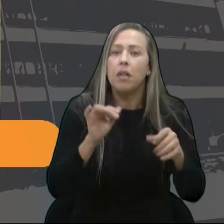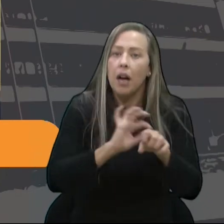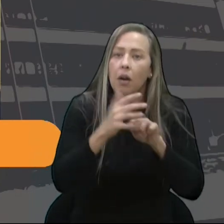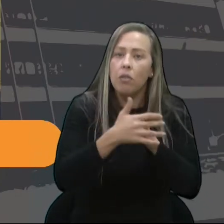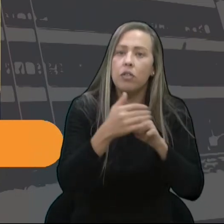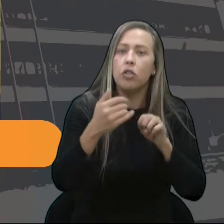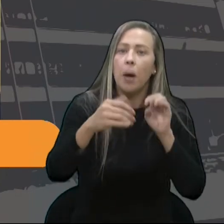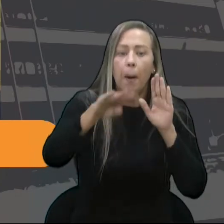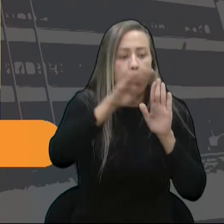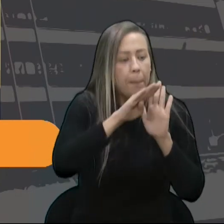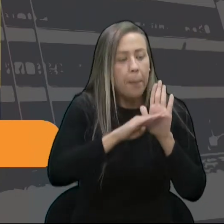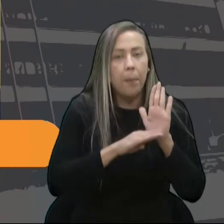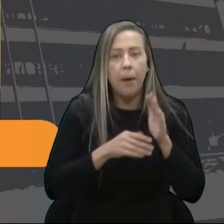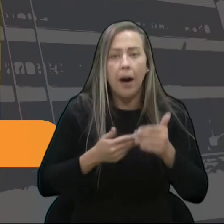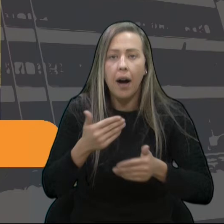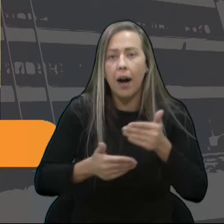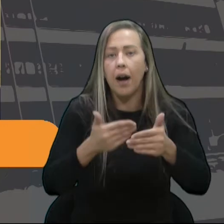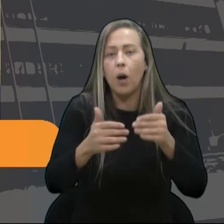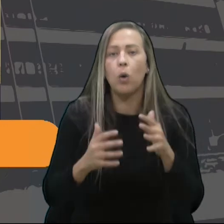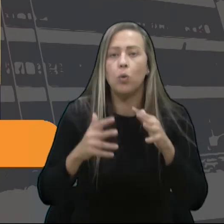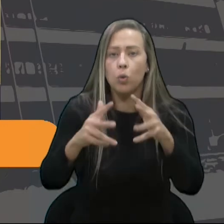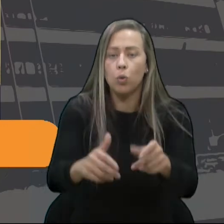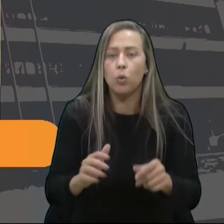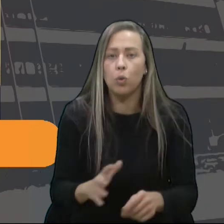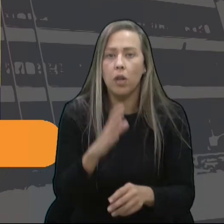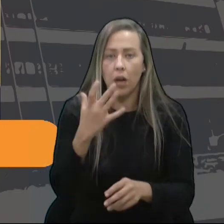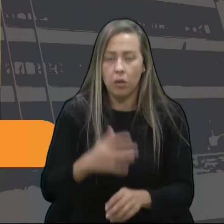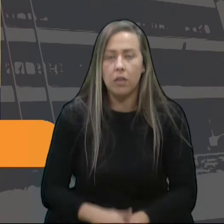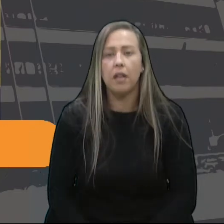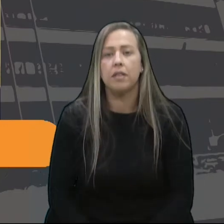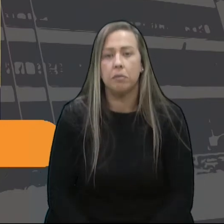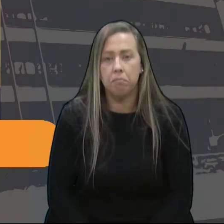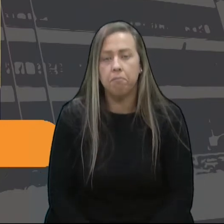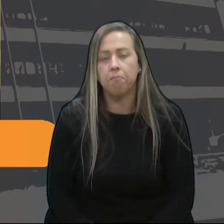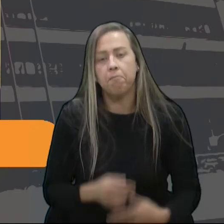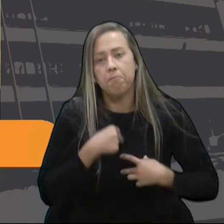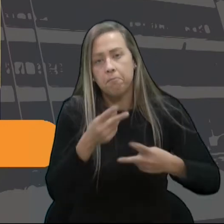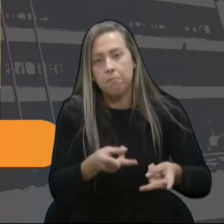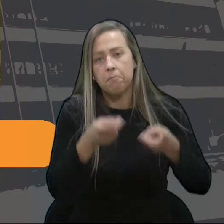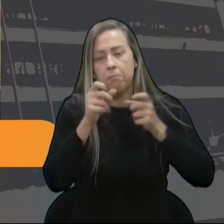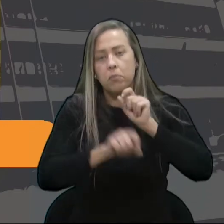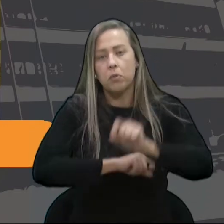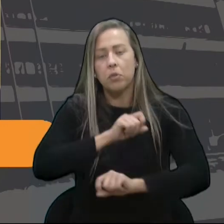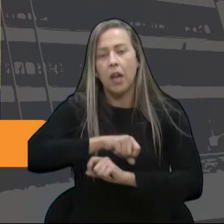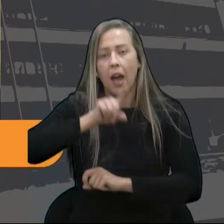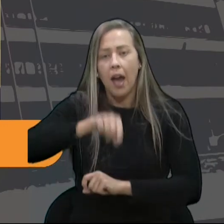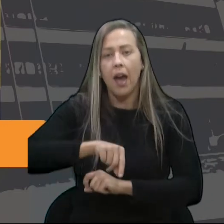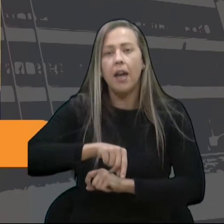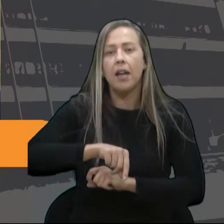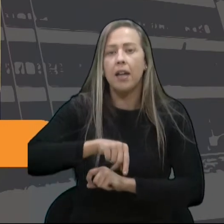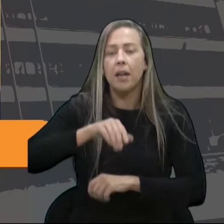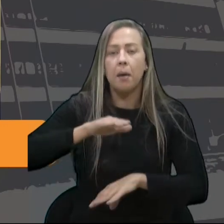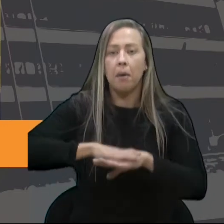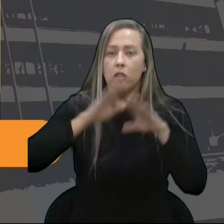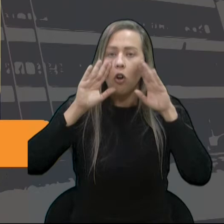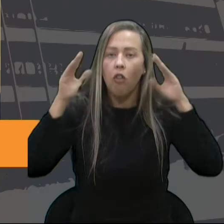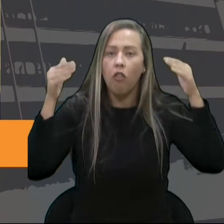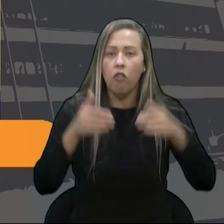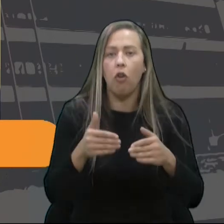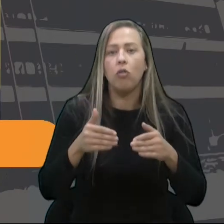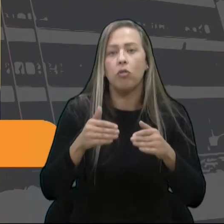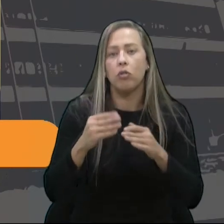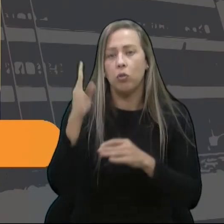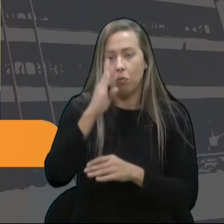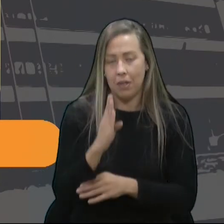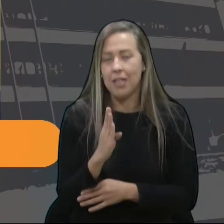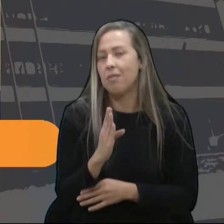informação em relação ao andamento das coisas. Então, me parece que essa questão ela é muito localizada no Brasil.